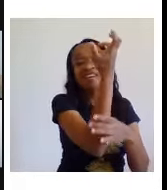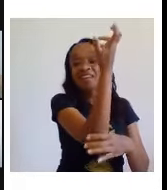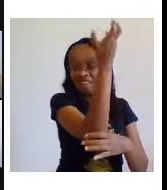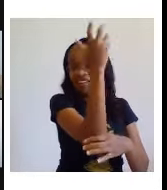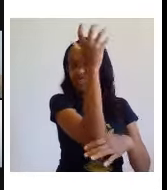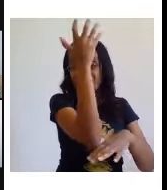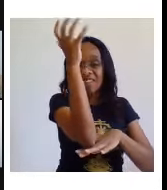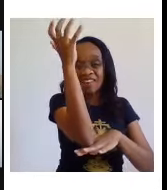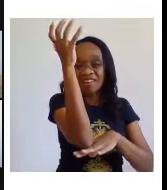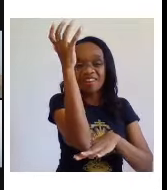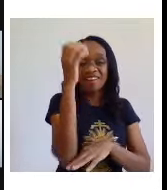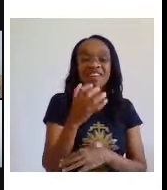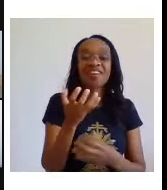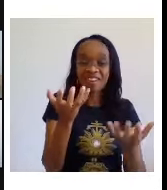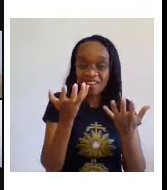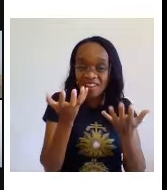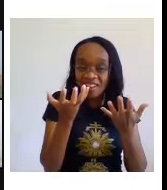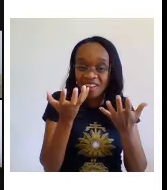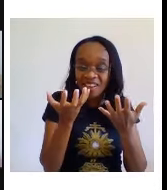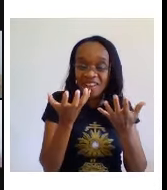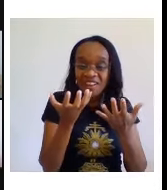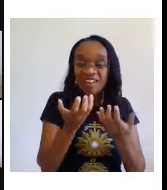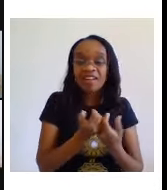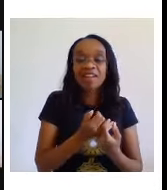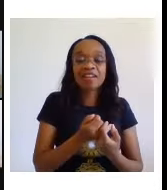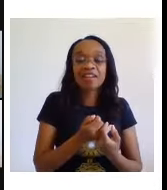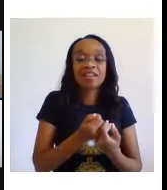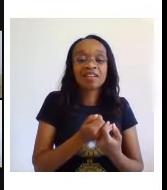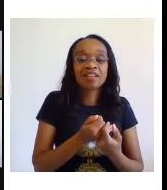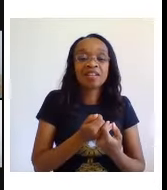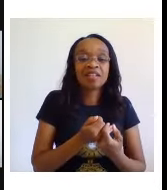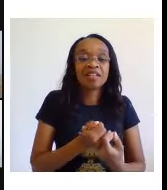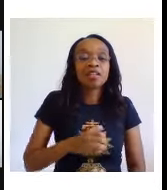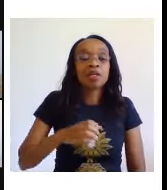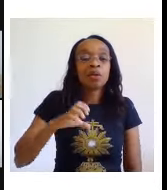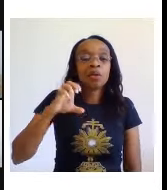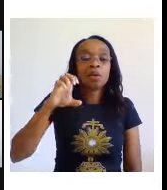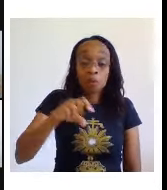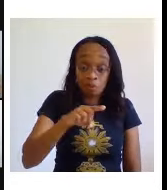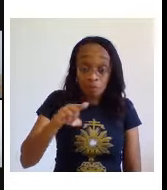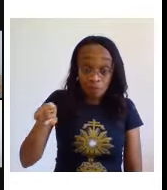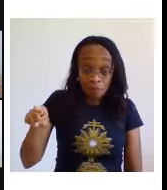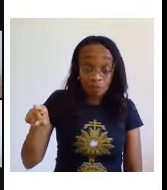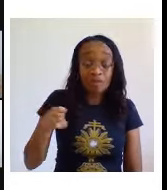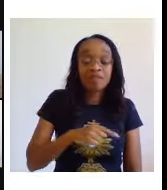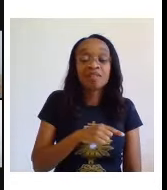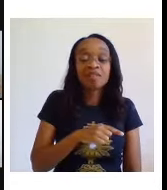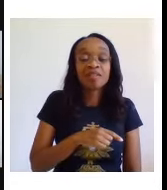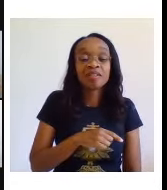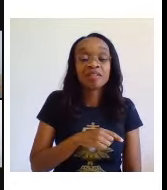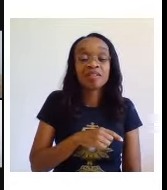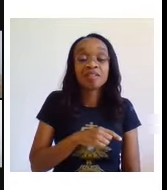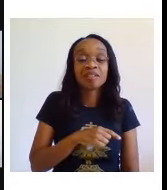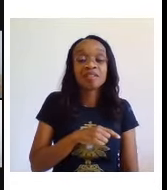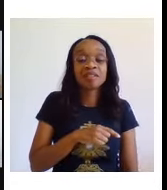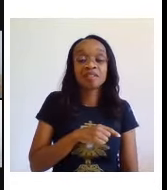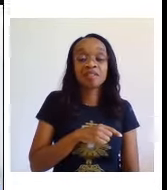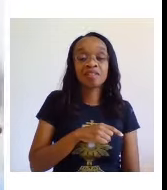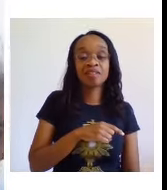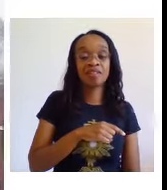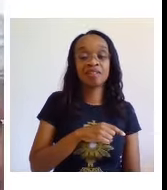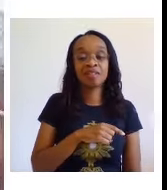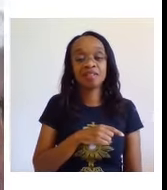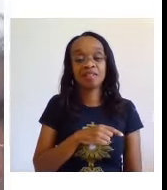agora aqui, no dia, o Adilson vai passar, né? O Ecomuseu, que é uma iniciativa